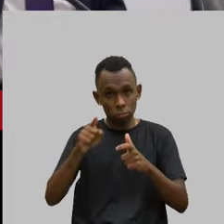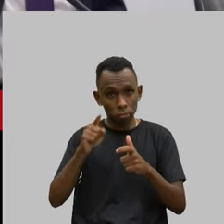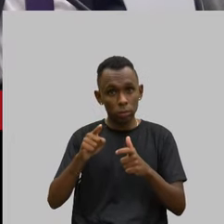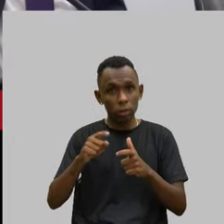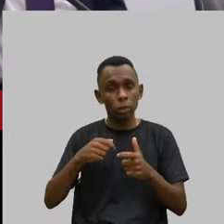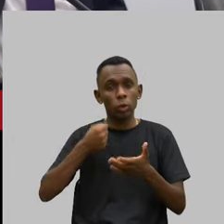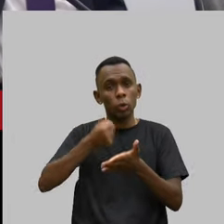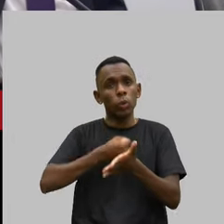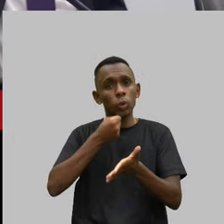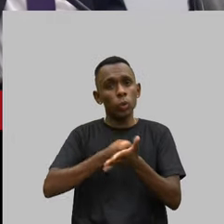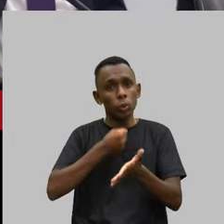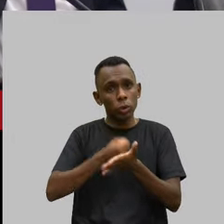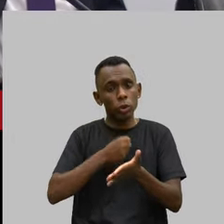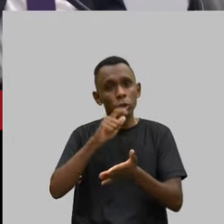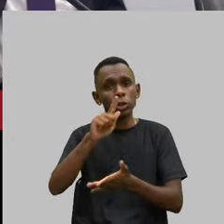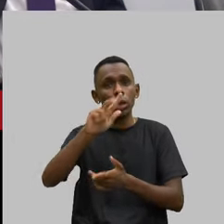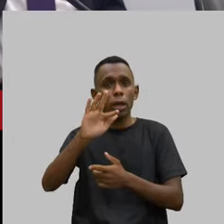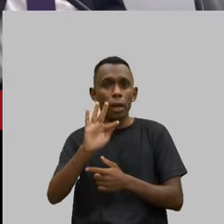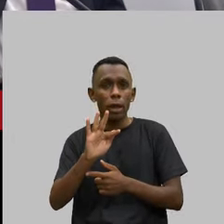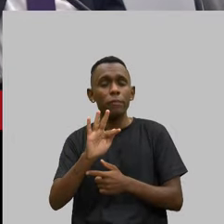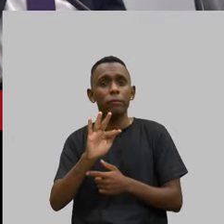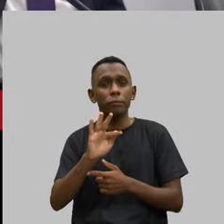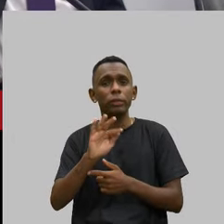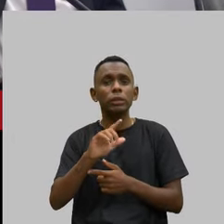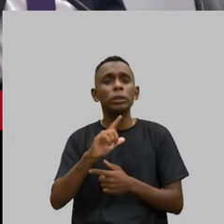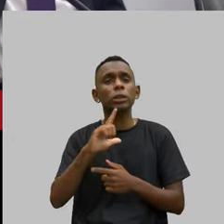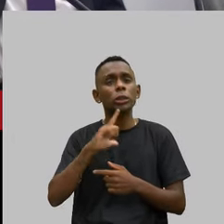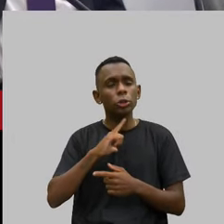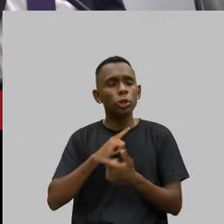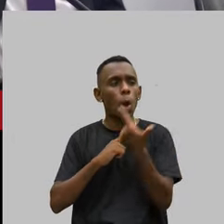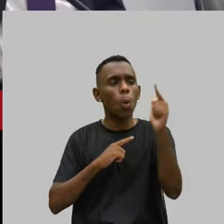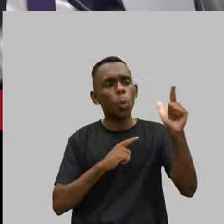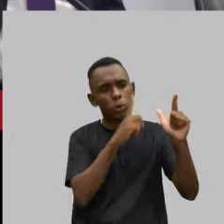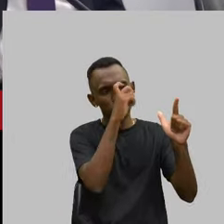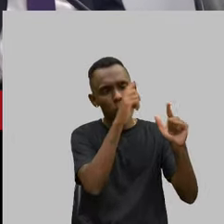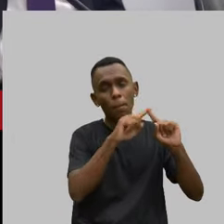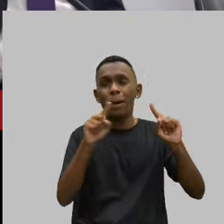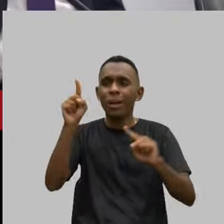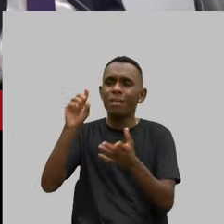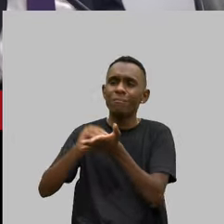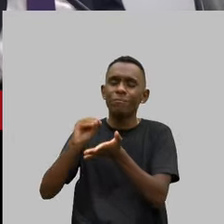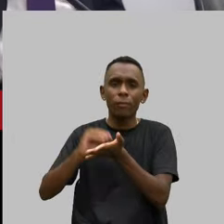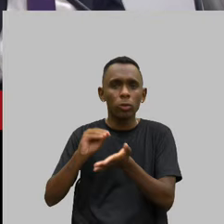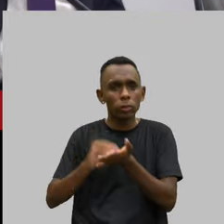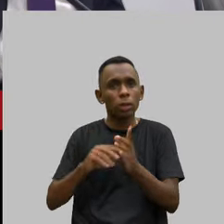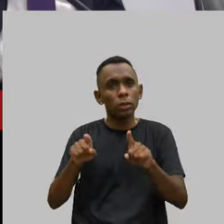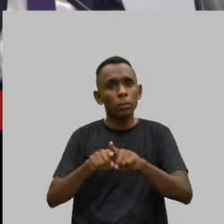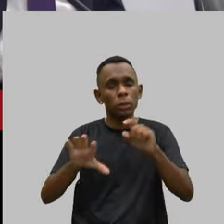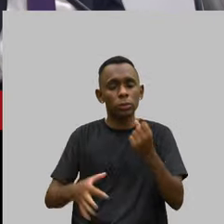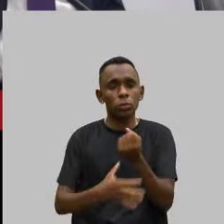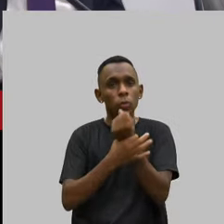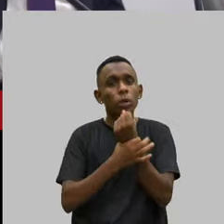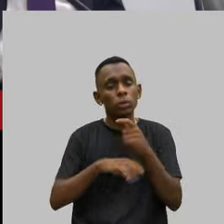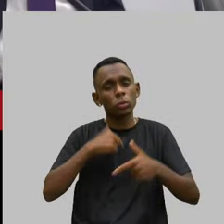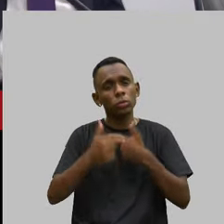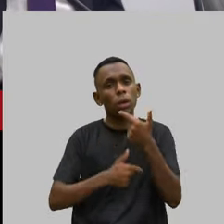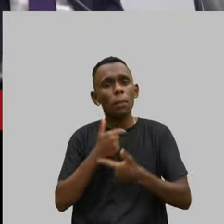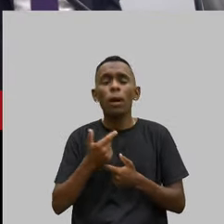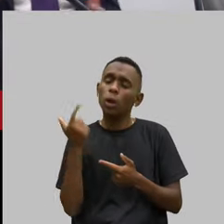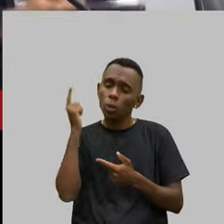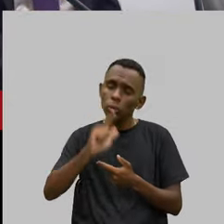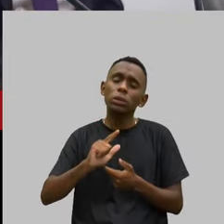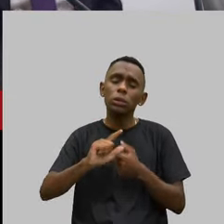jefs que tinha nos outros e não tinha lá lutei pela insolubilidade periculosidade e fomos conseguindo